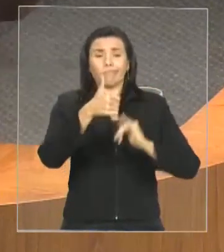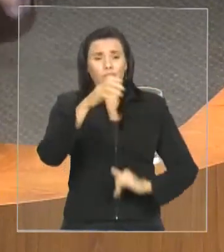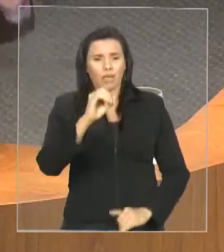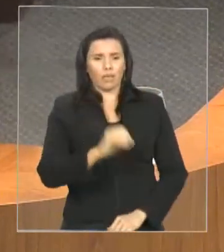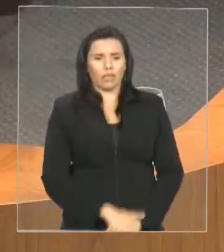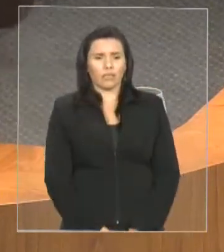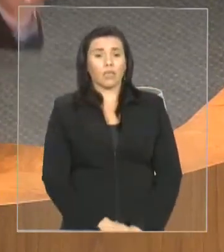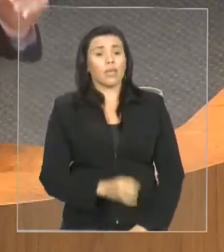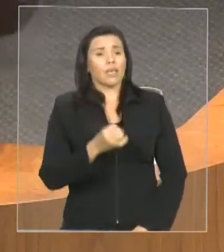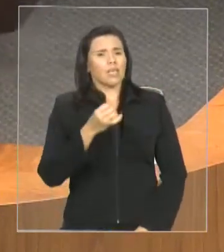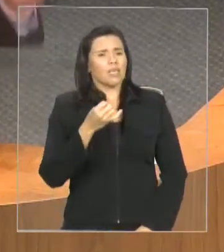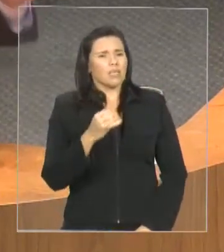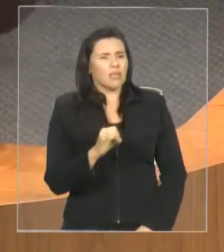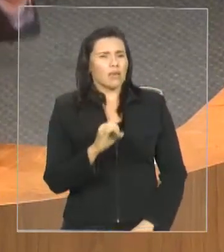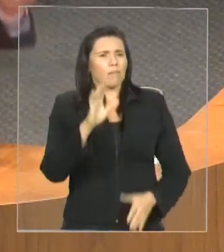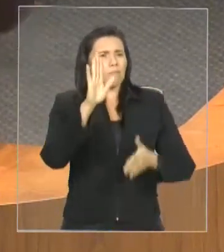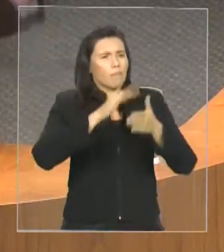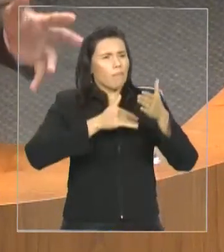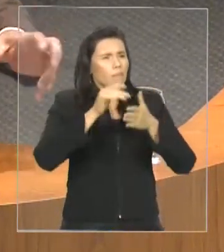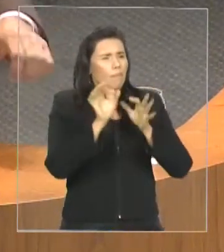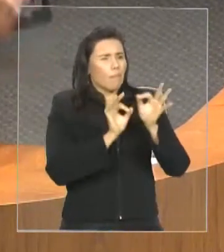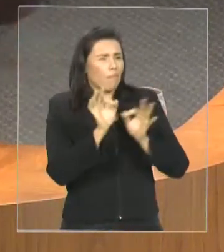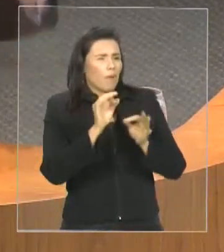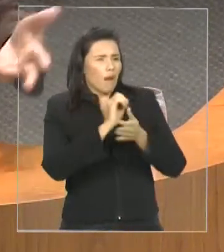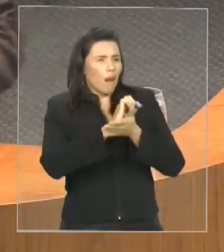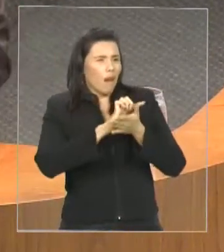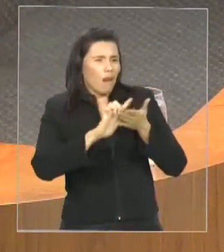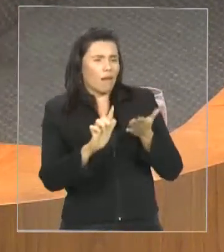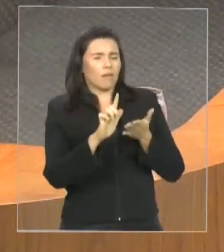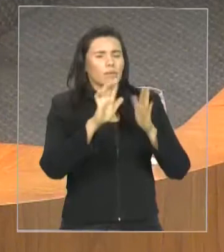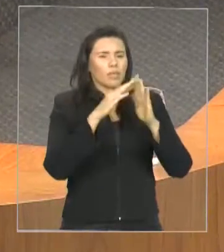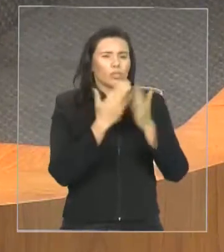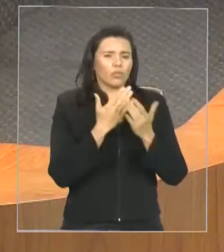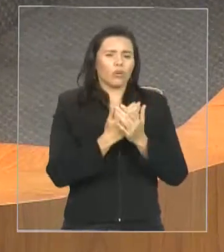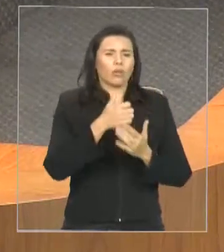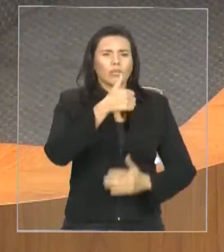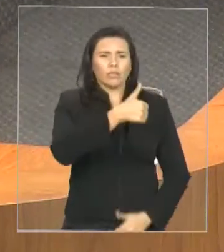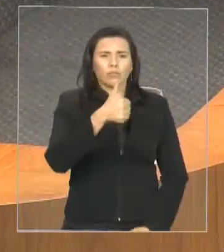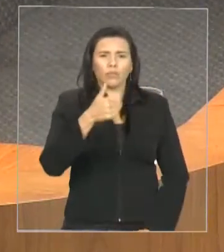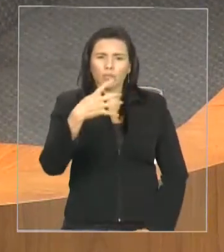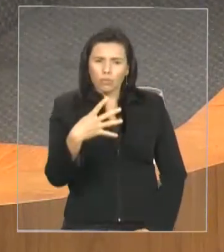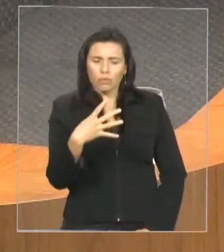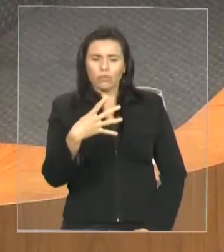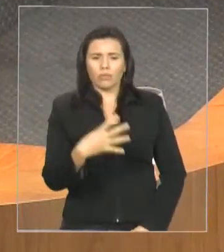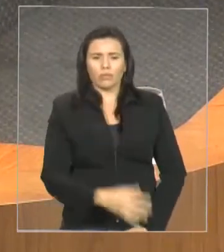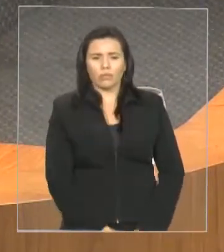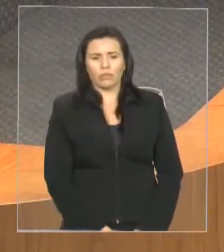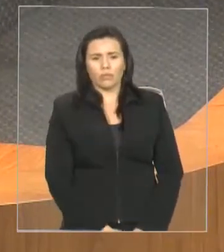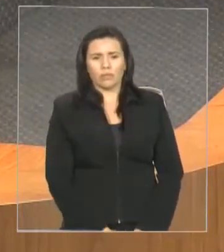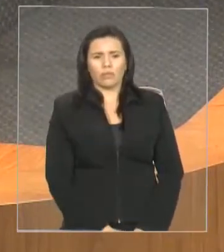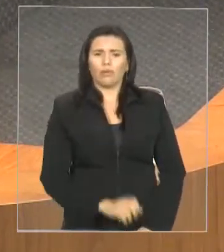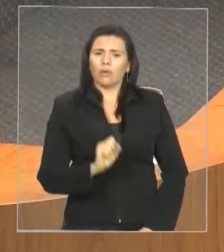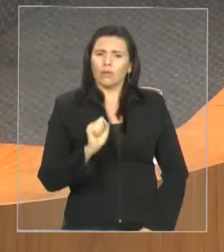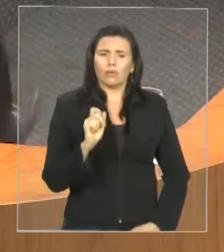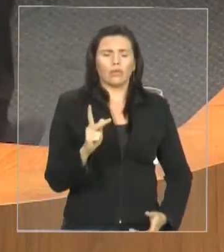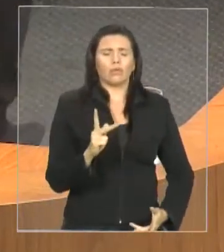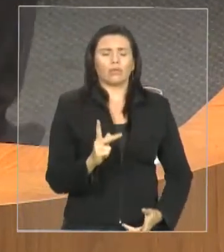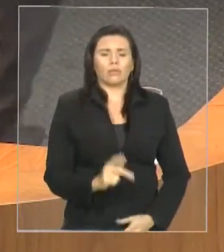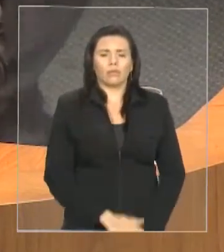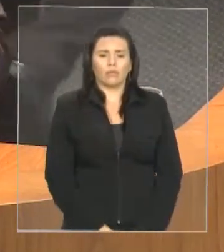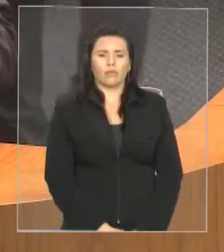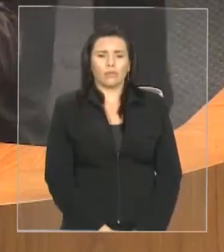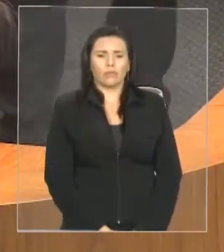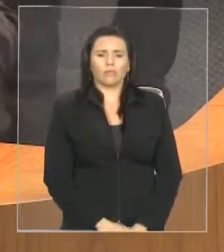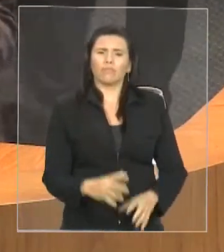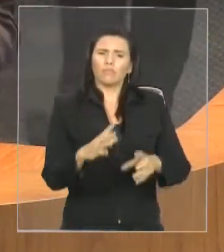114 escolas reformadas ou reconstruídas. Mas não o número de 300 escolas